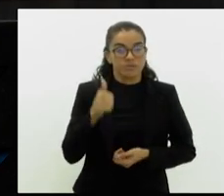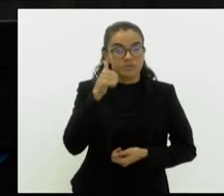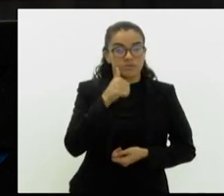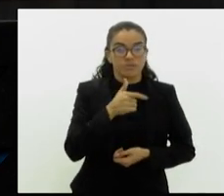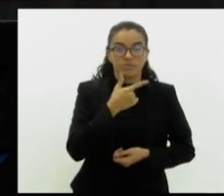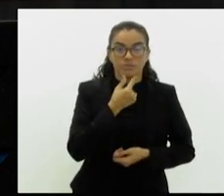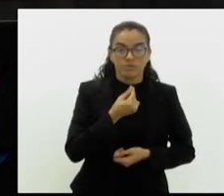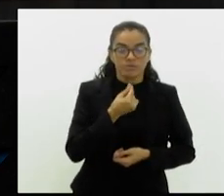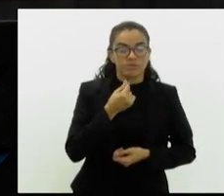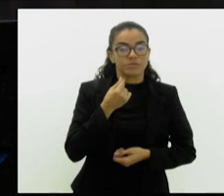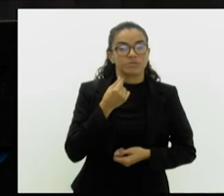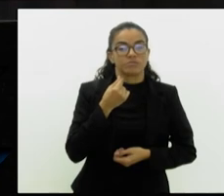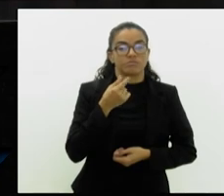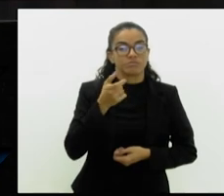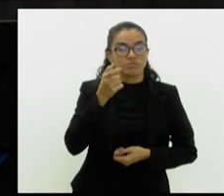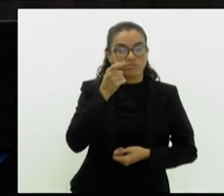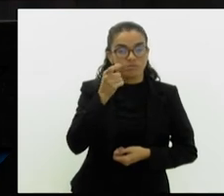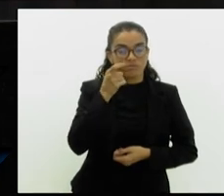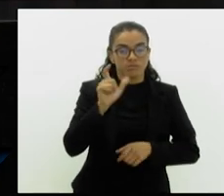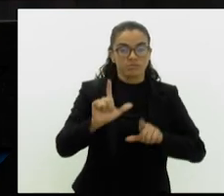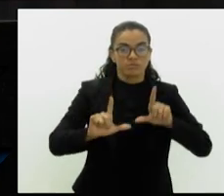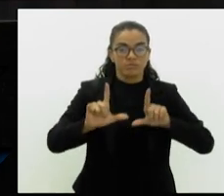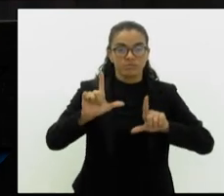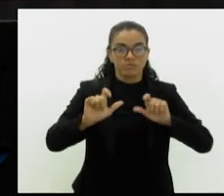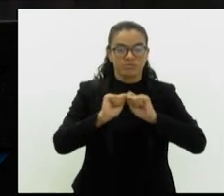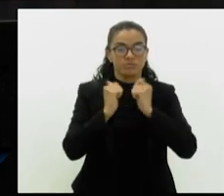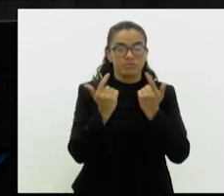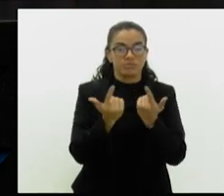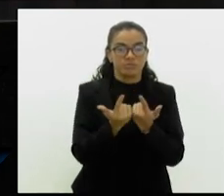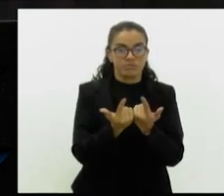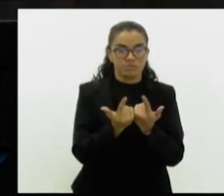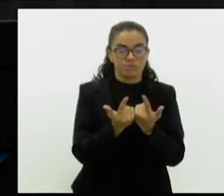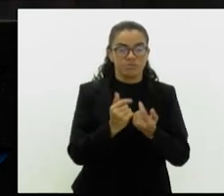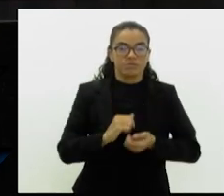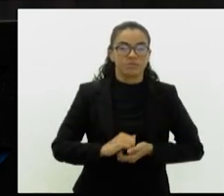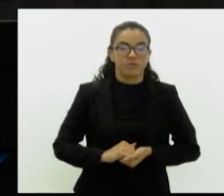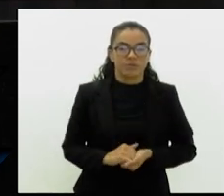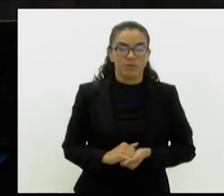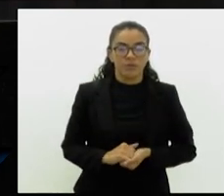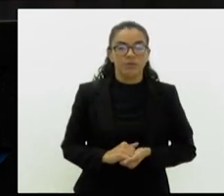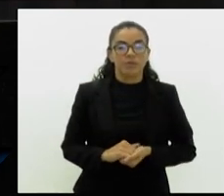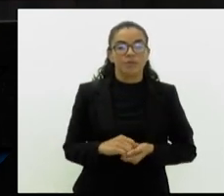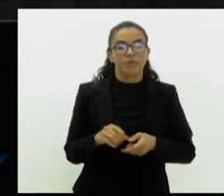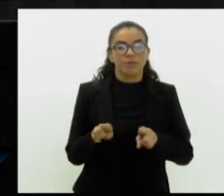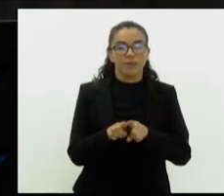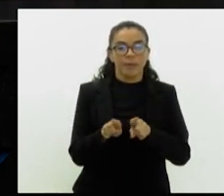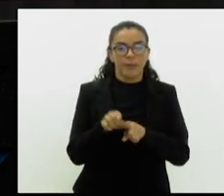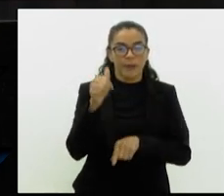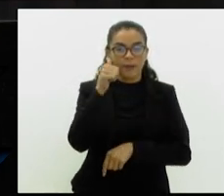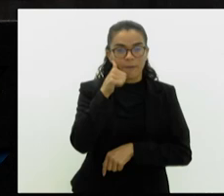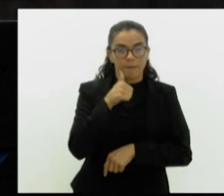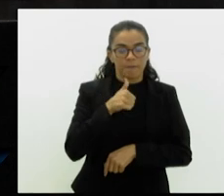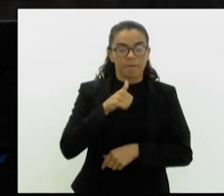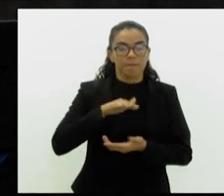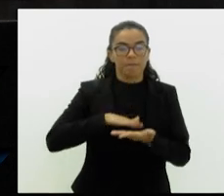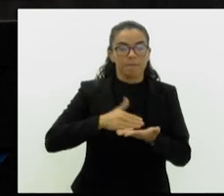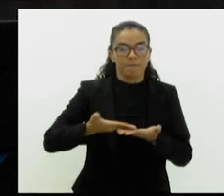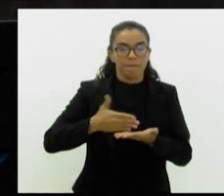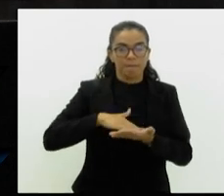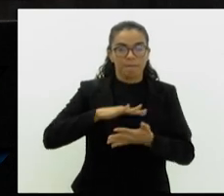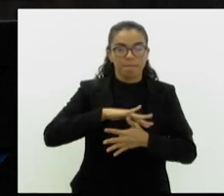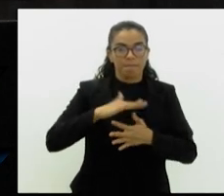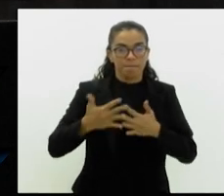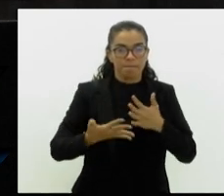senhores telespectadores da nossa TV alerge e a senhora interprete da